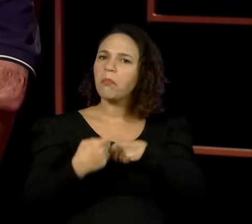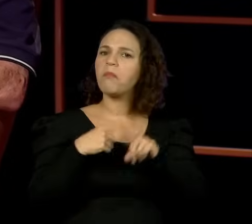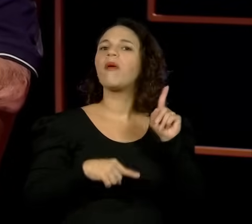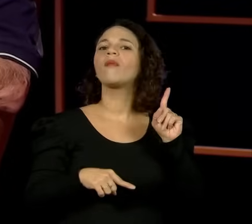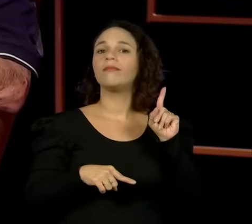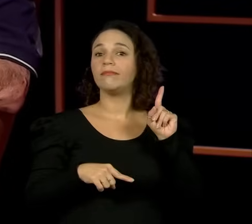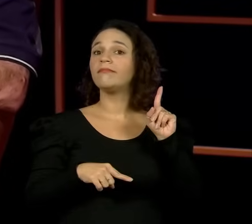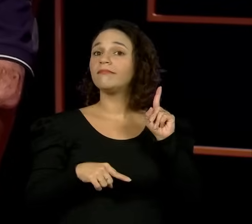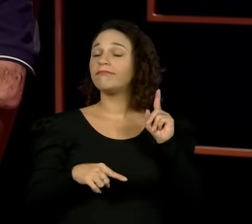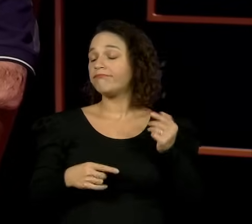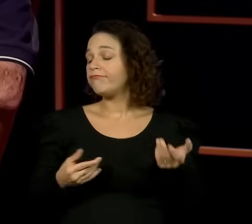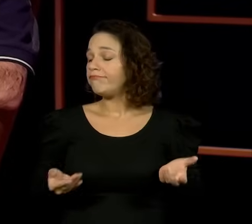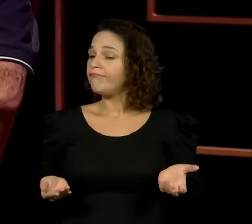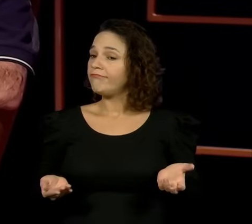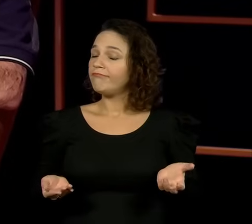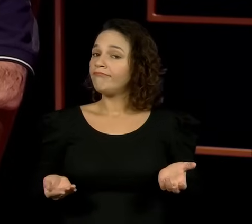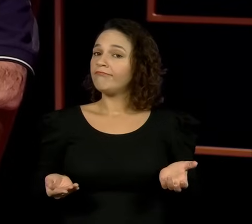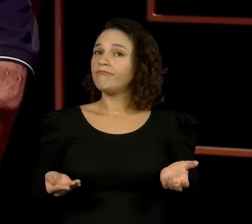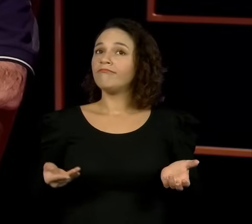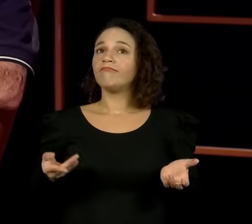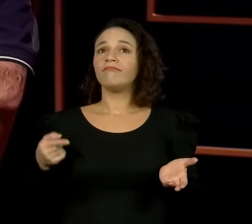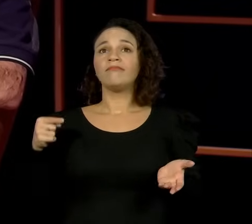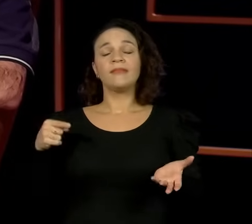E isto